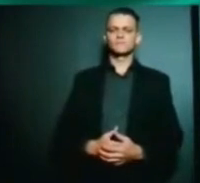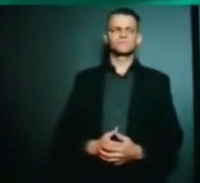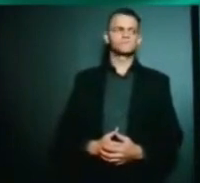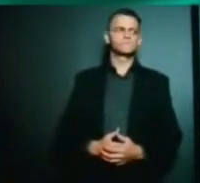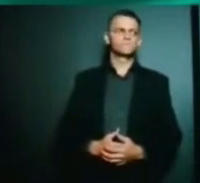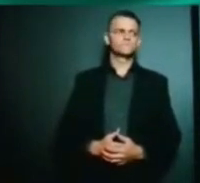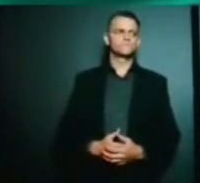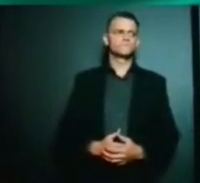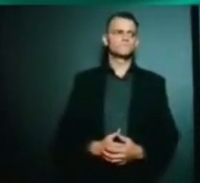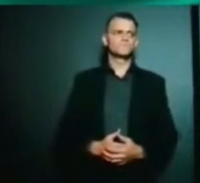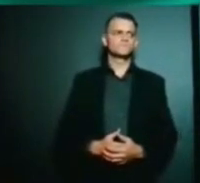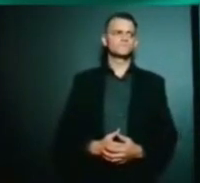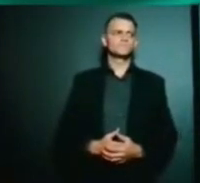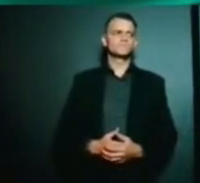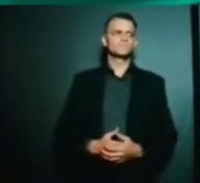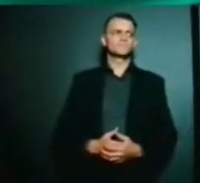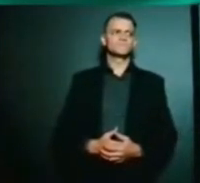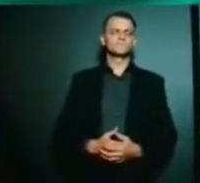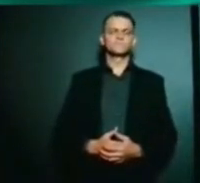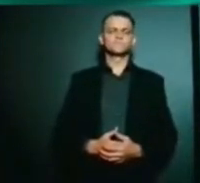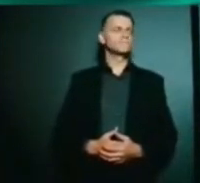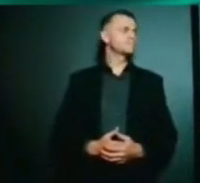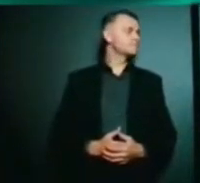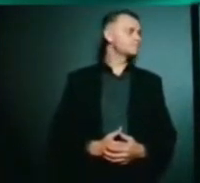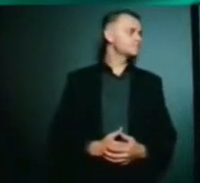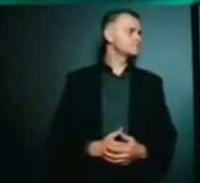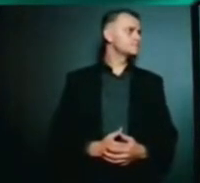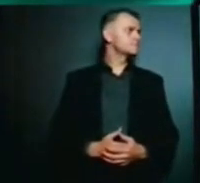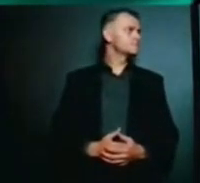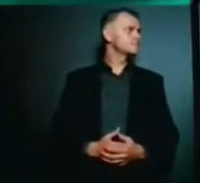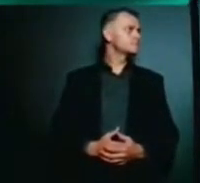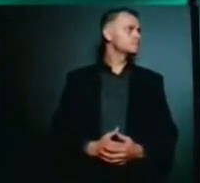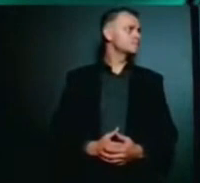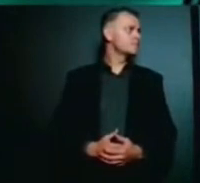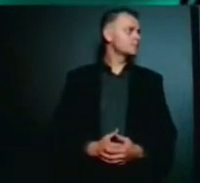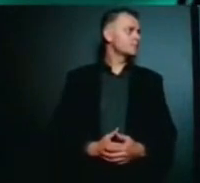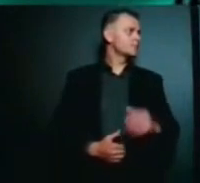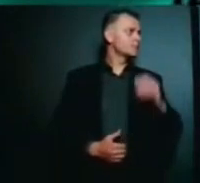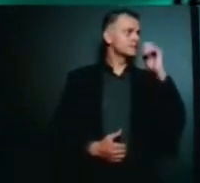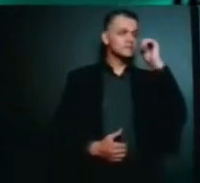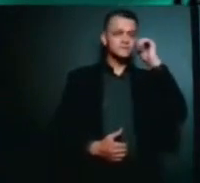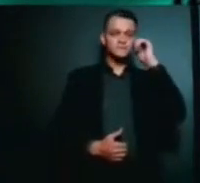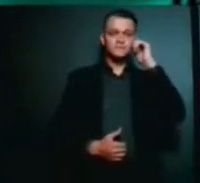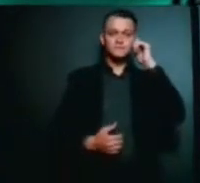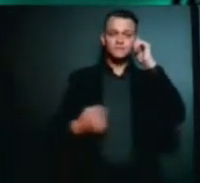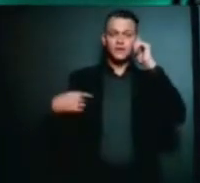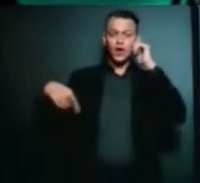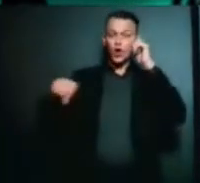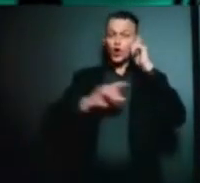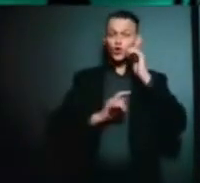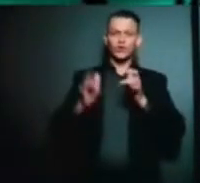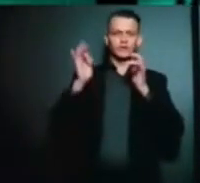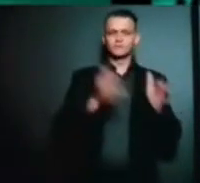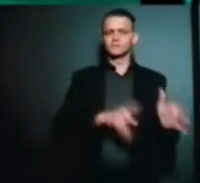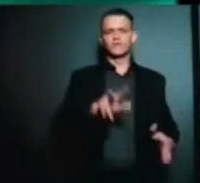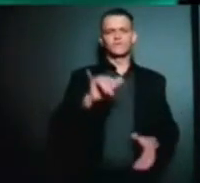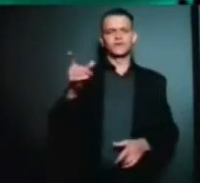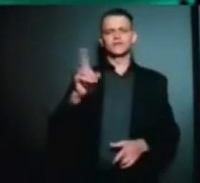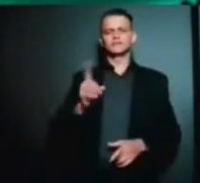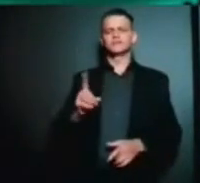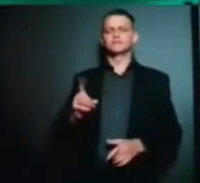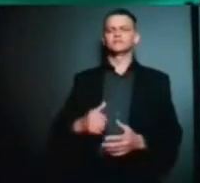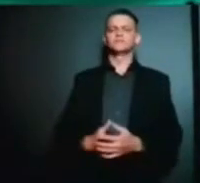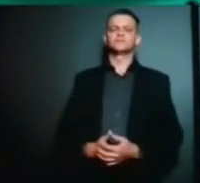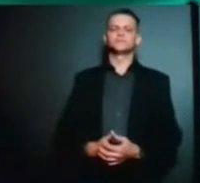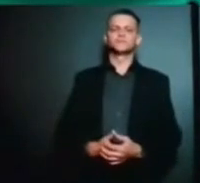Jefferson também, tamo junto com o Daniel Silveira. Obrigado. Obrigado, meninas. A gente não vai desistir, viu, gente? Para trás nem para